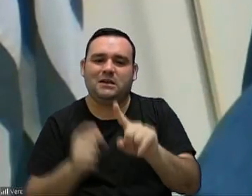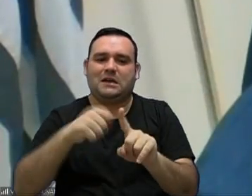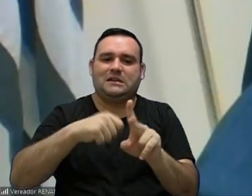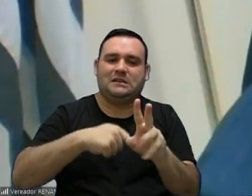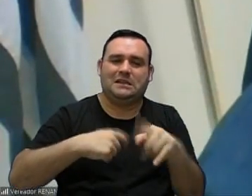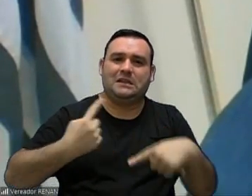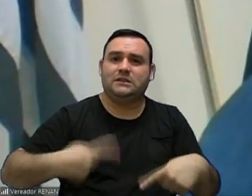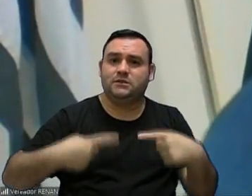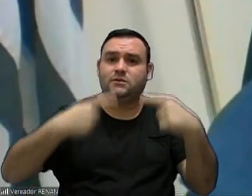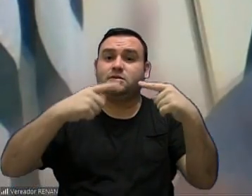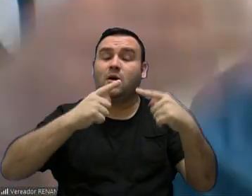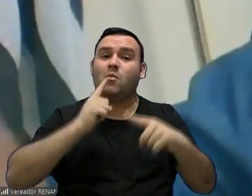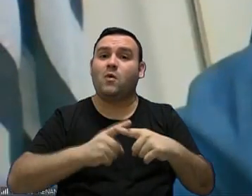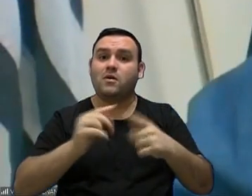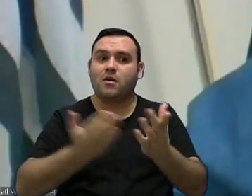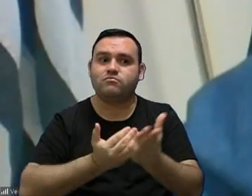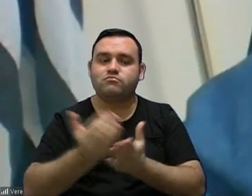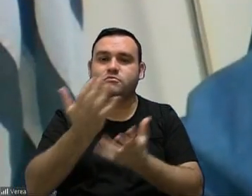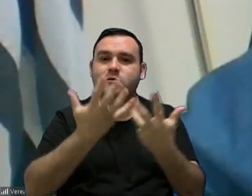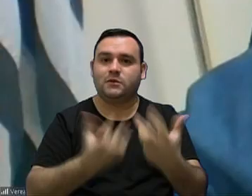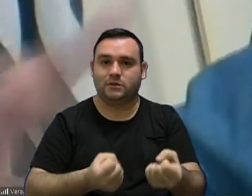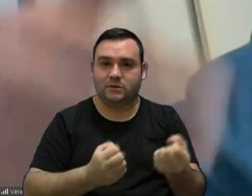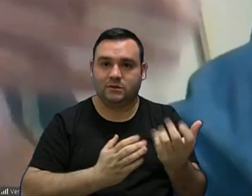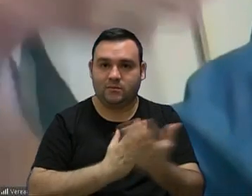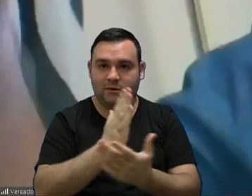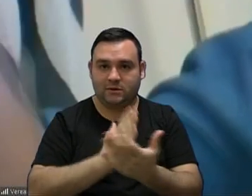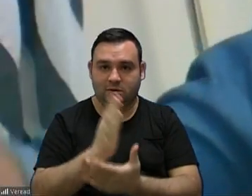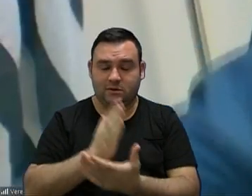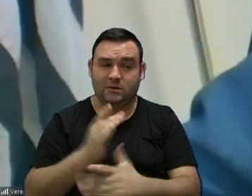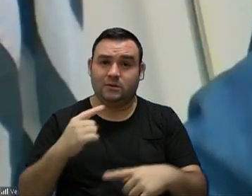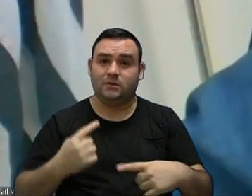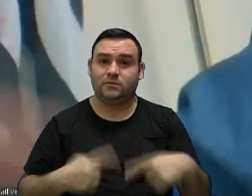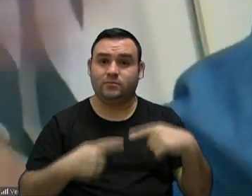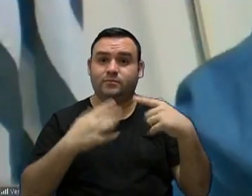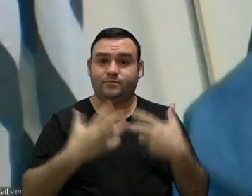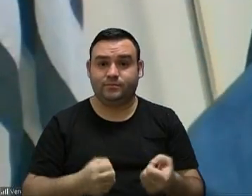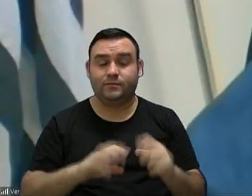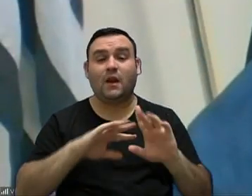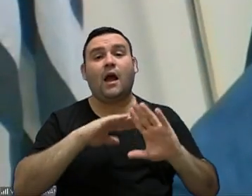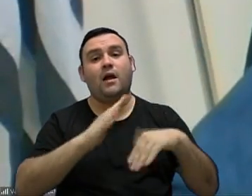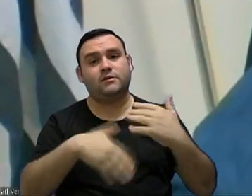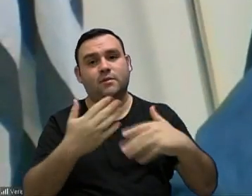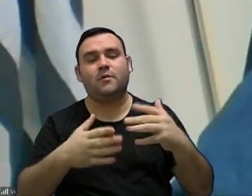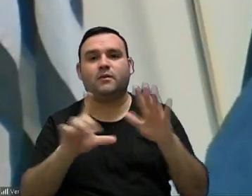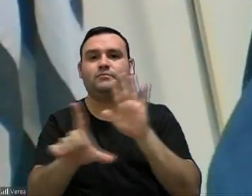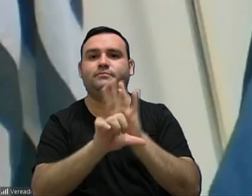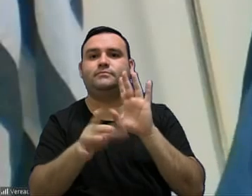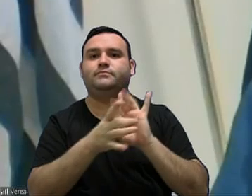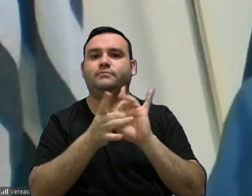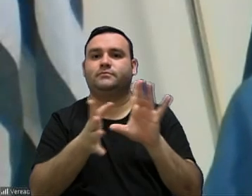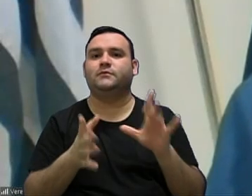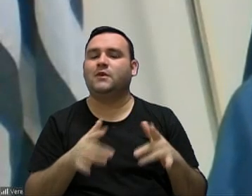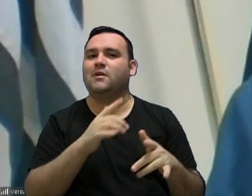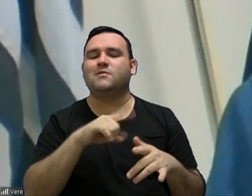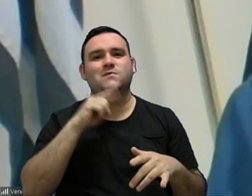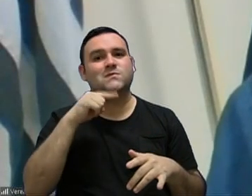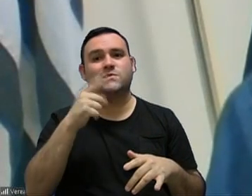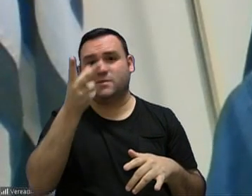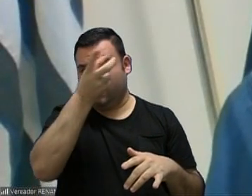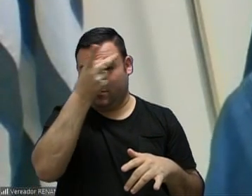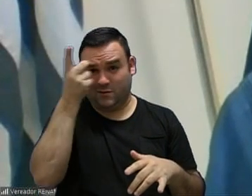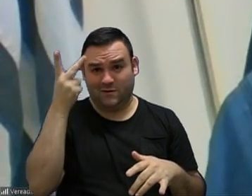de debate para daí sim ser aprovado, infelizmente aprovado, e daí sim ser sancionado. Não dá para o